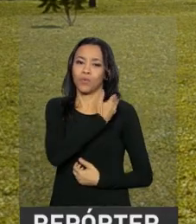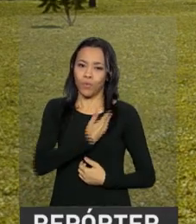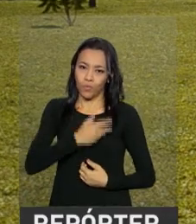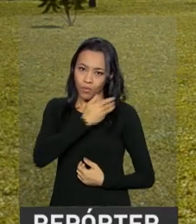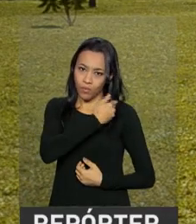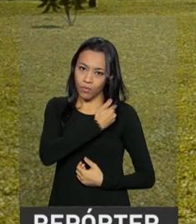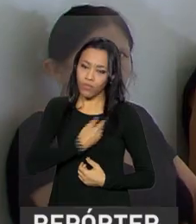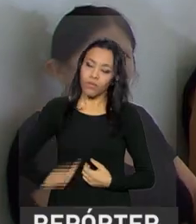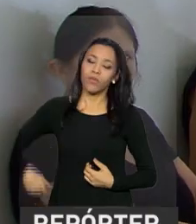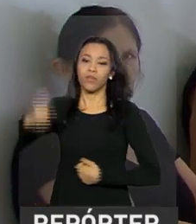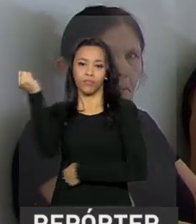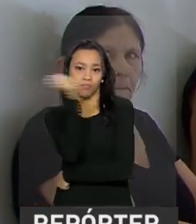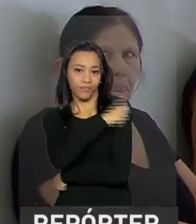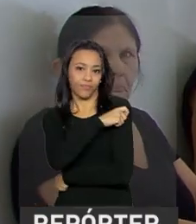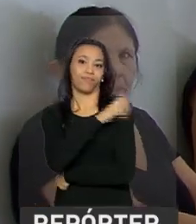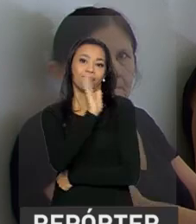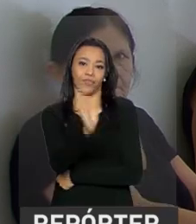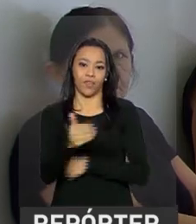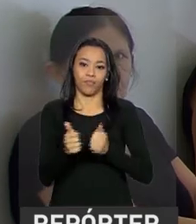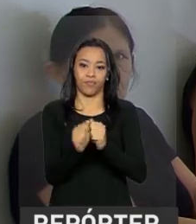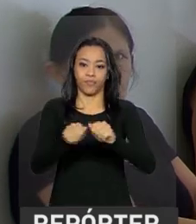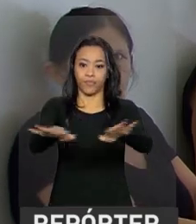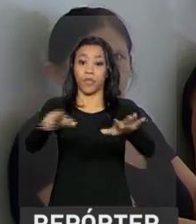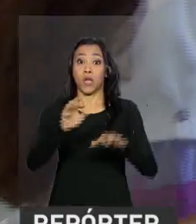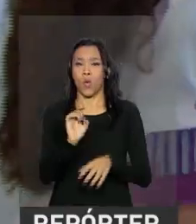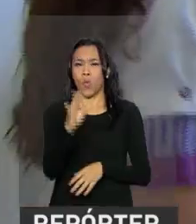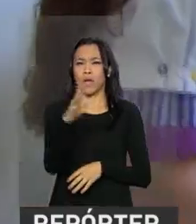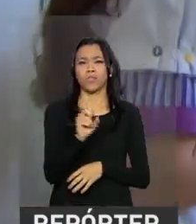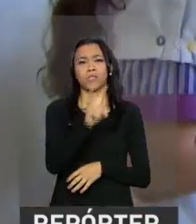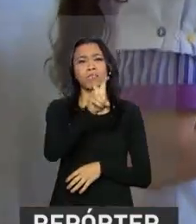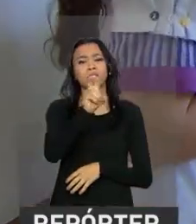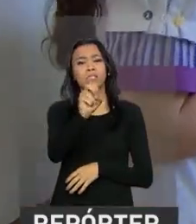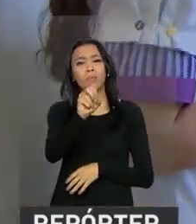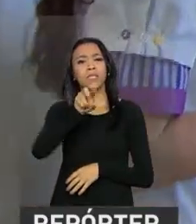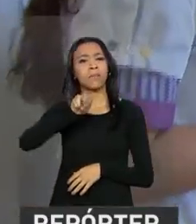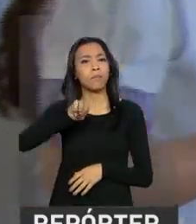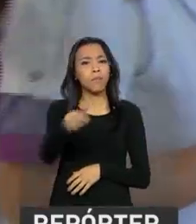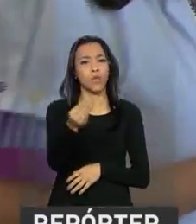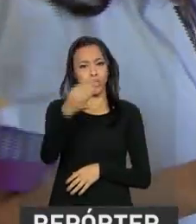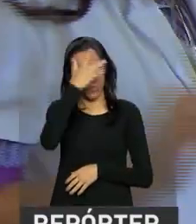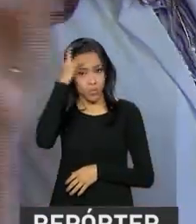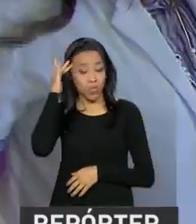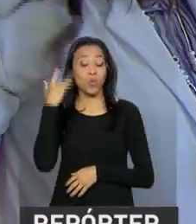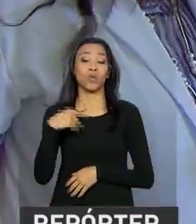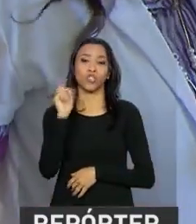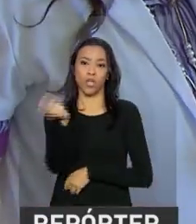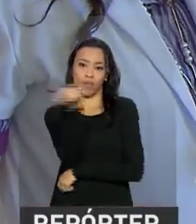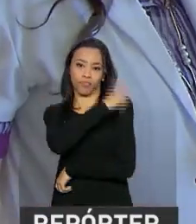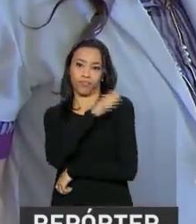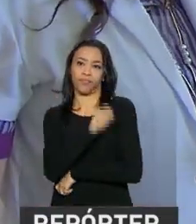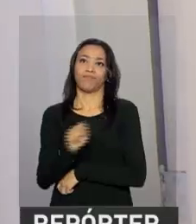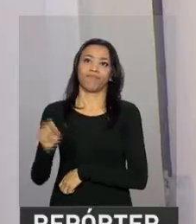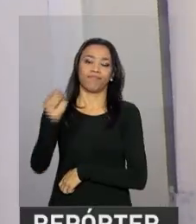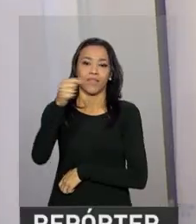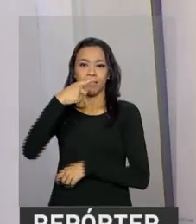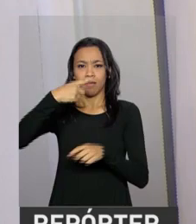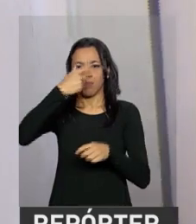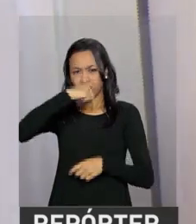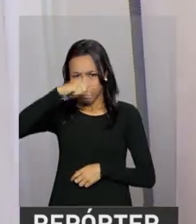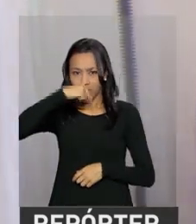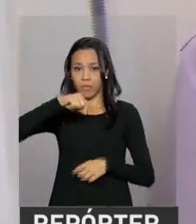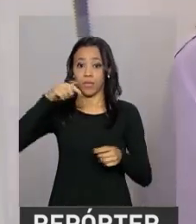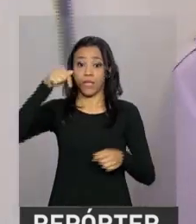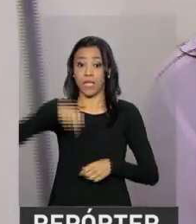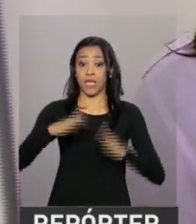o balanço do Ministério, quase 51 milhões de pessoas foram imunizadas no país contra os principais tipos da gripe. Neste posto